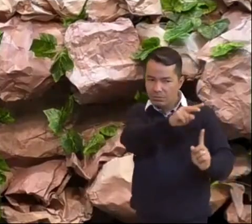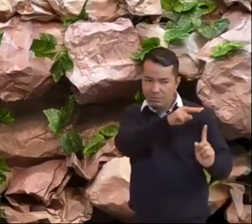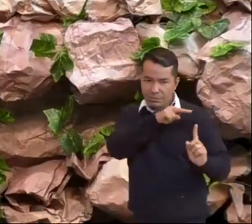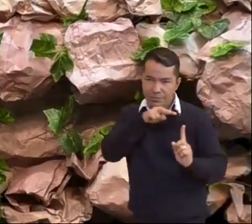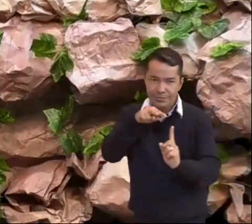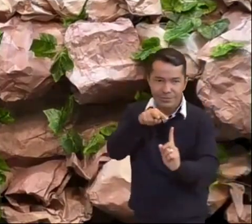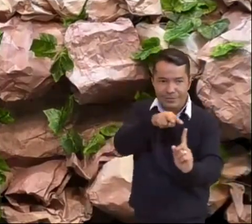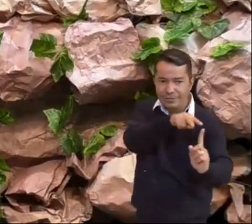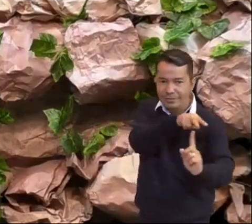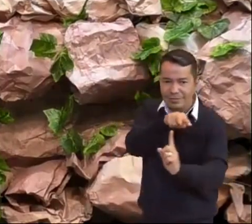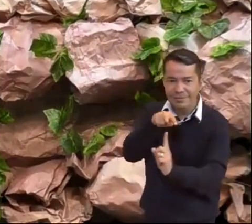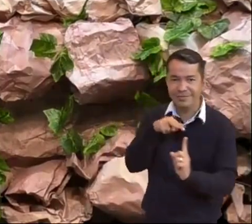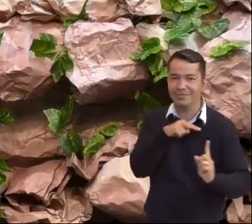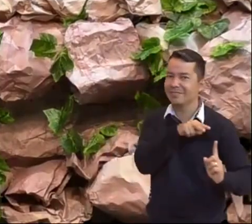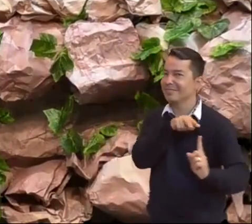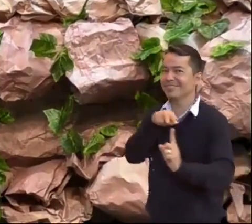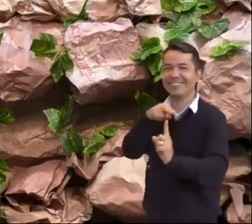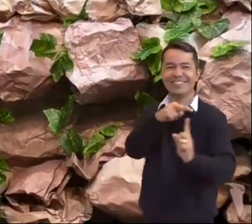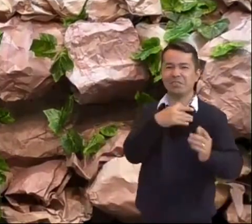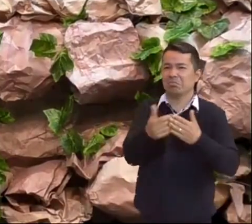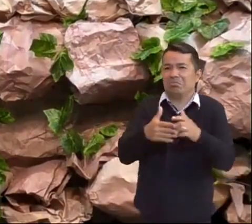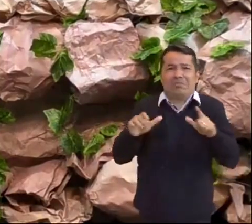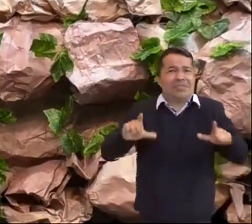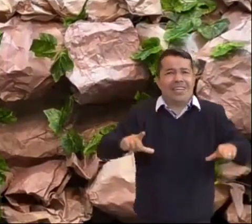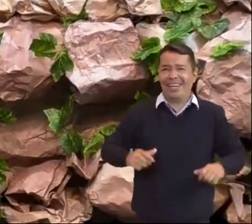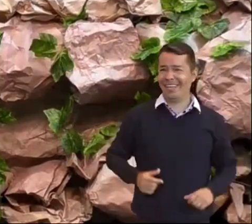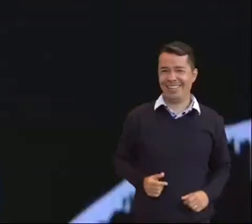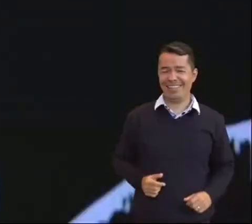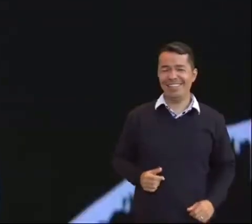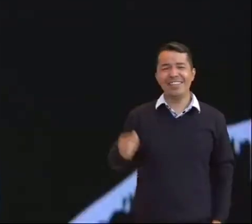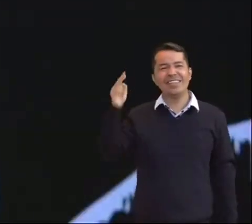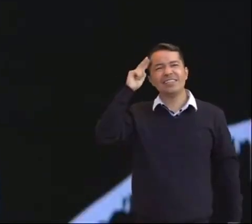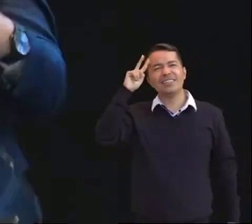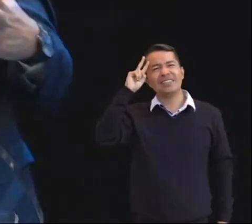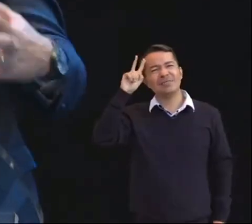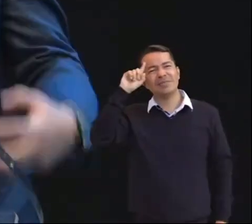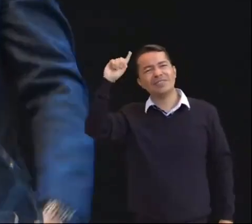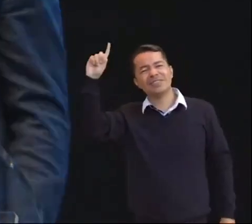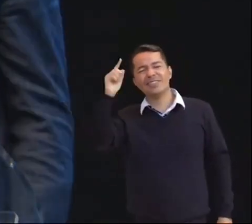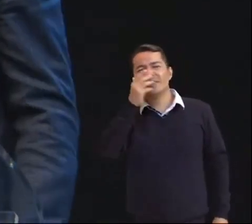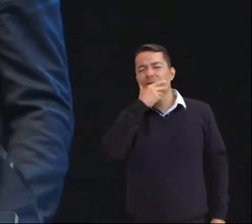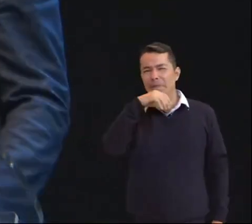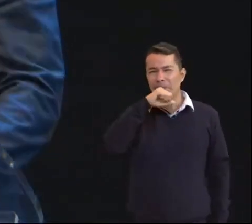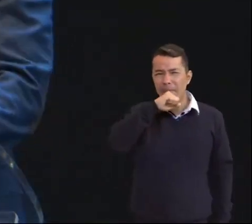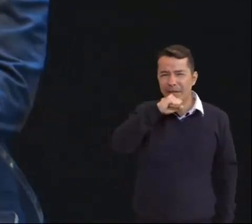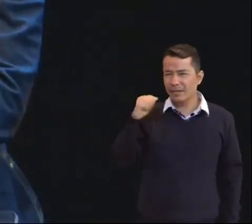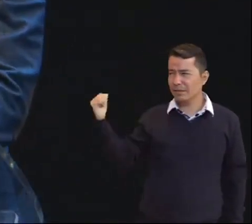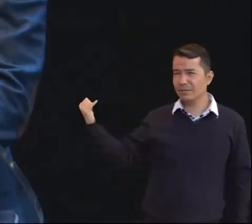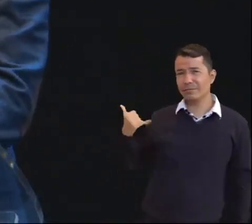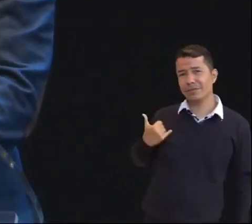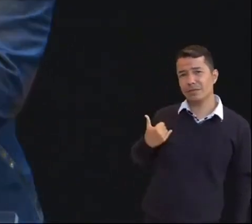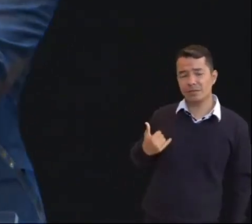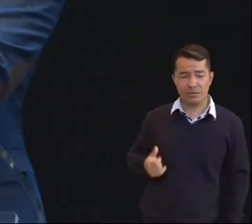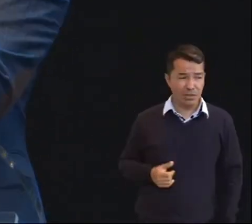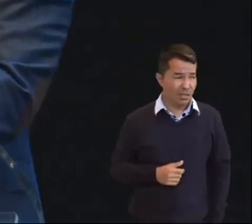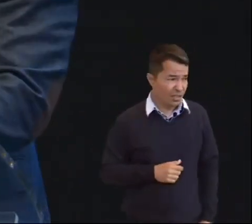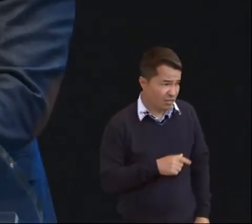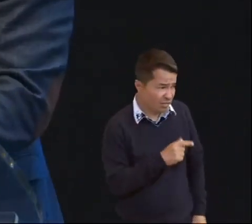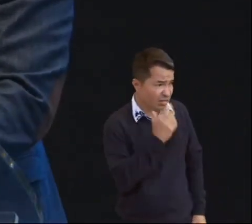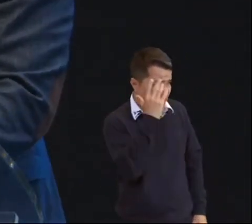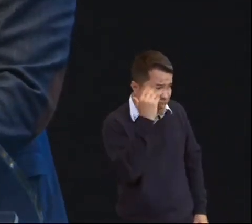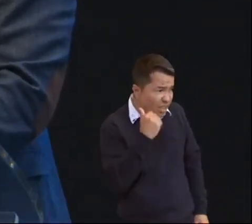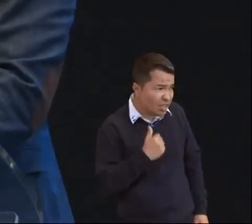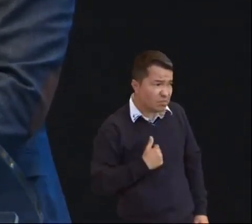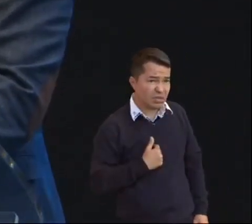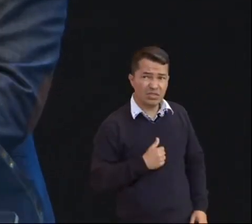Quantos testemunhos eu já ouvi de pais? Eu lembro de um pai, quando seu filho estava longe dos caminhos do Senhor, ele começou a acordar